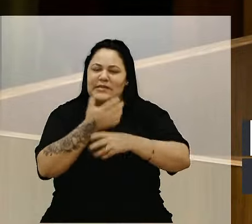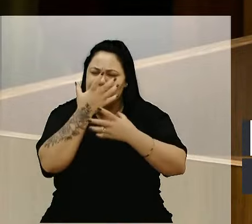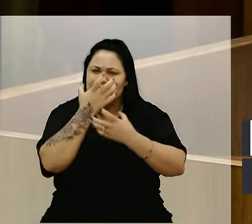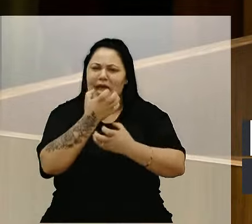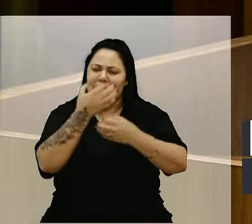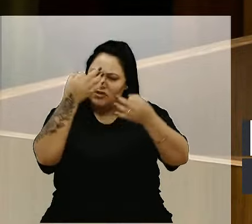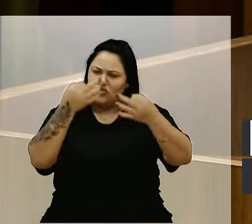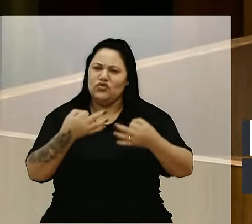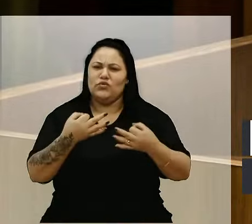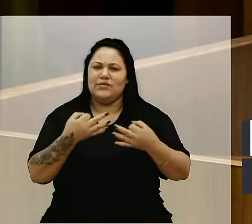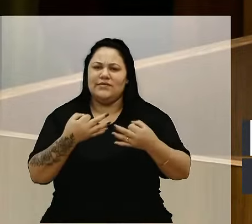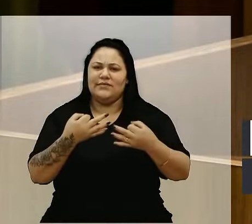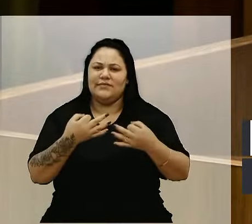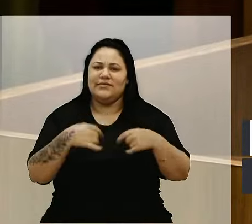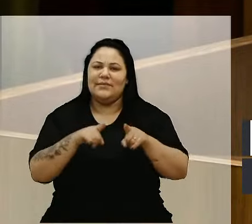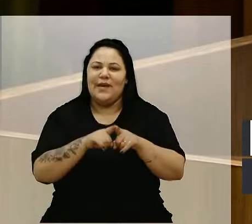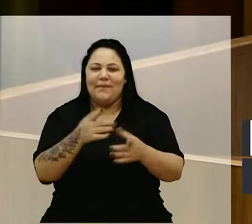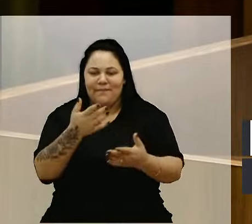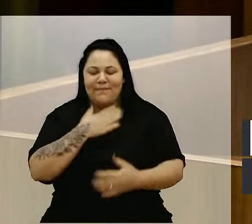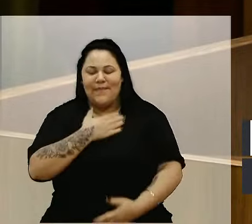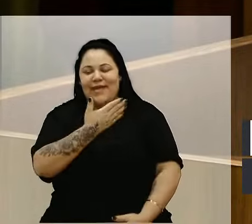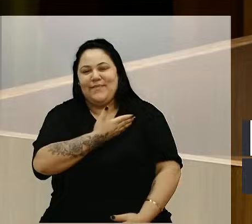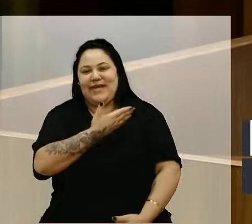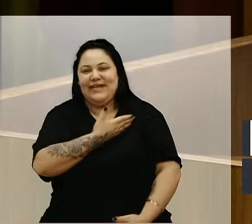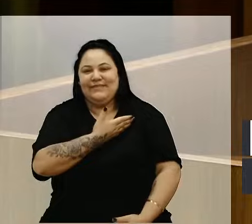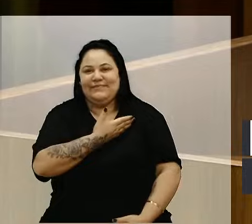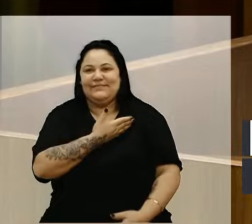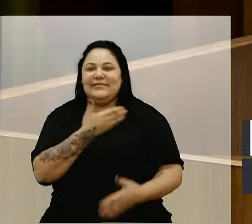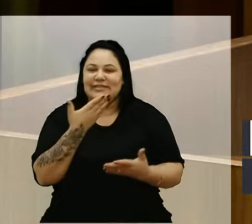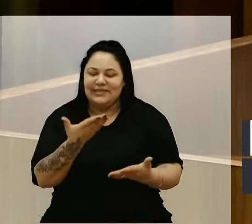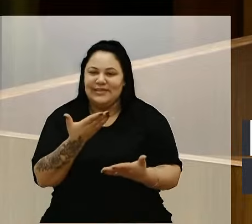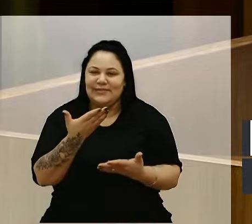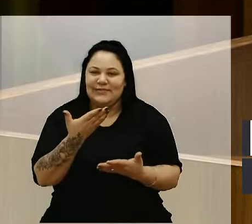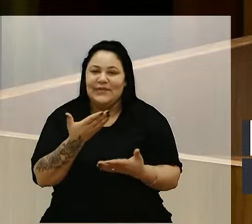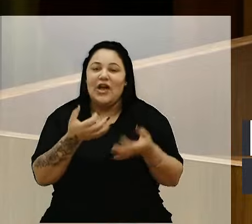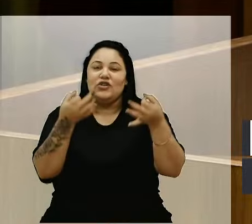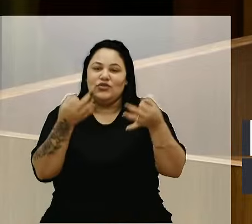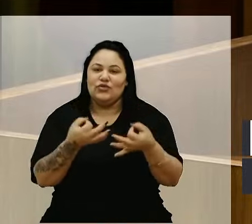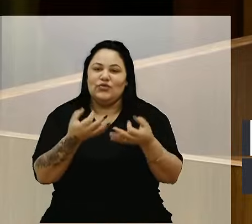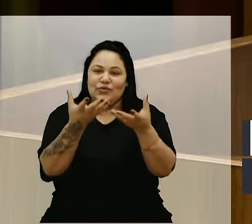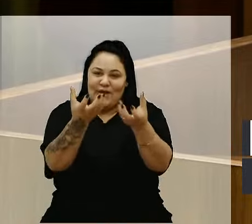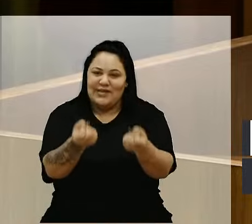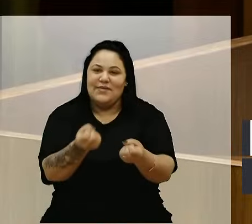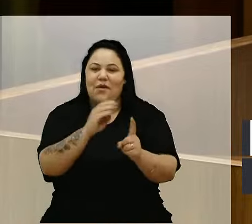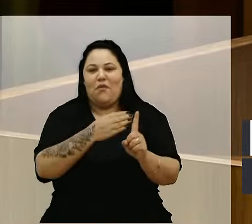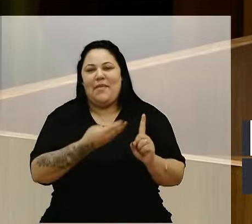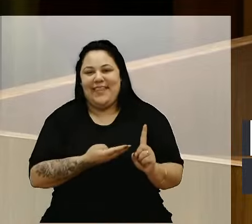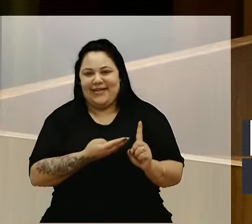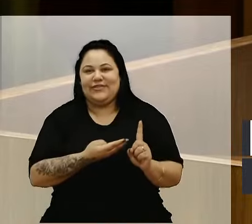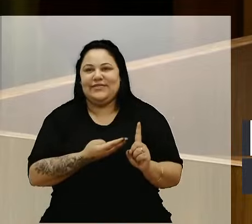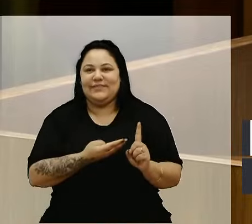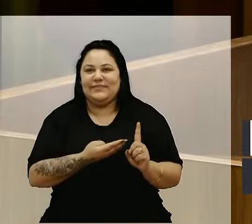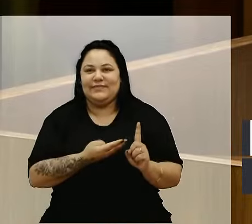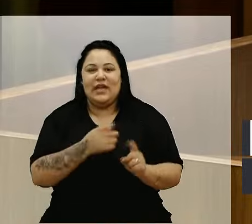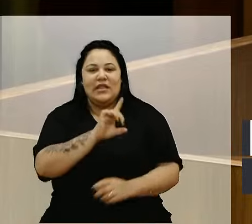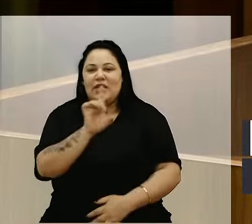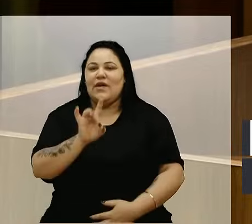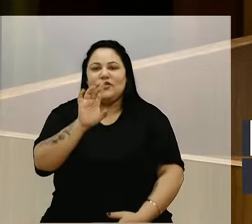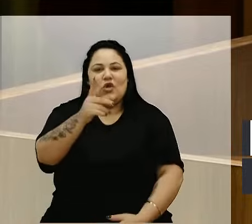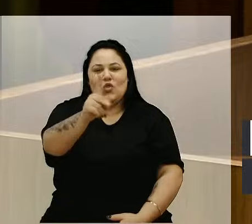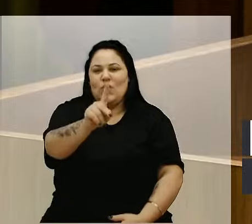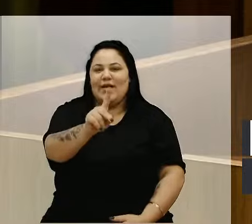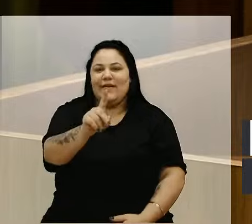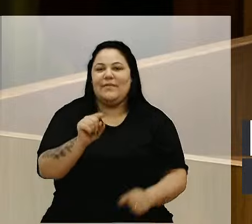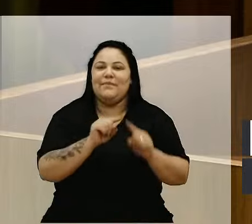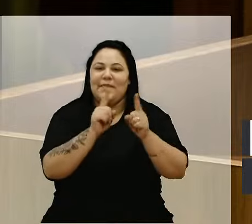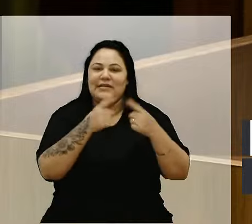justa. Minha amiga Dione, nada mais justo que você receber essa homenagem, que não é apenas tua,